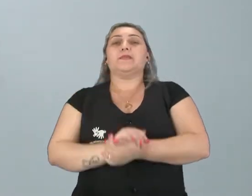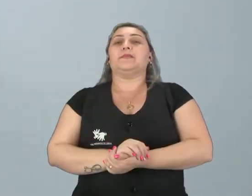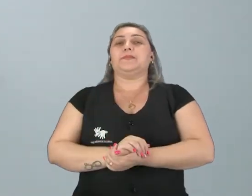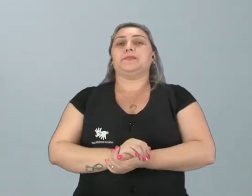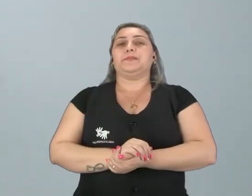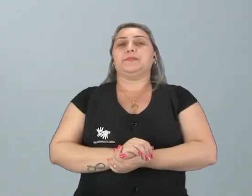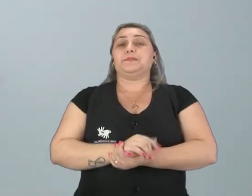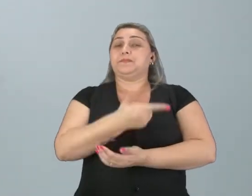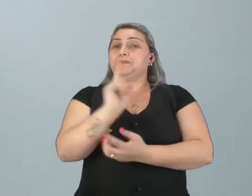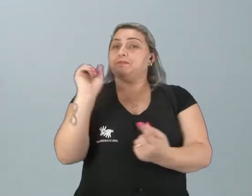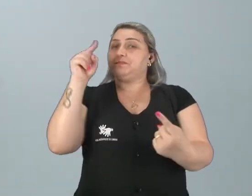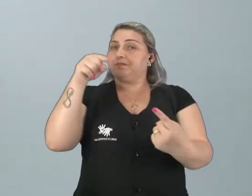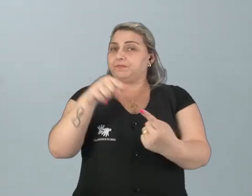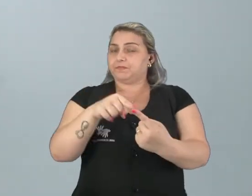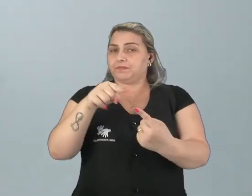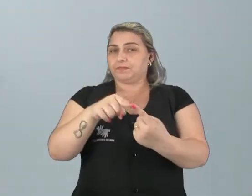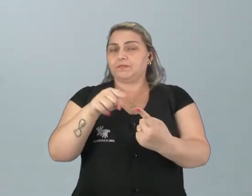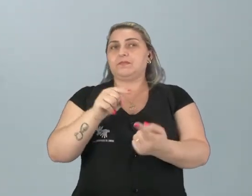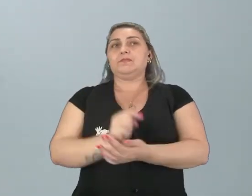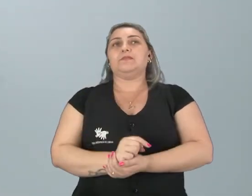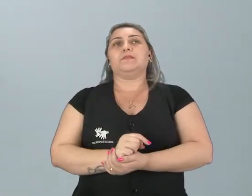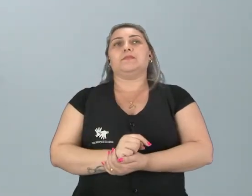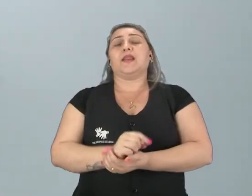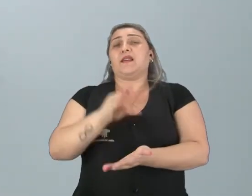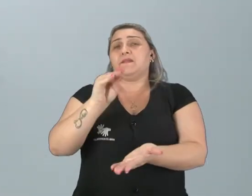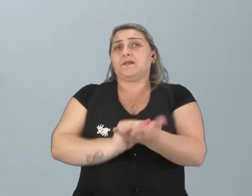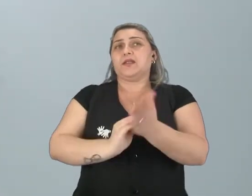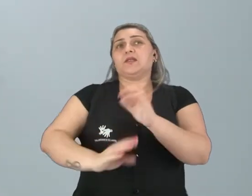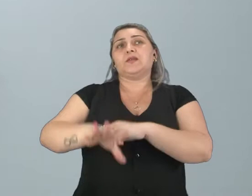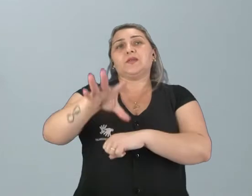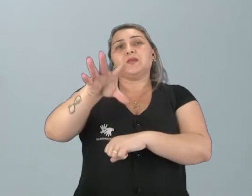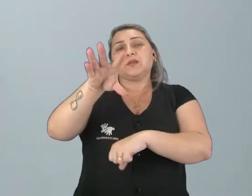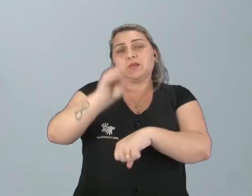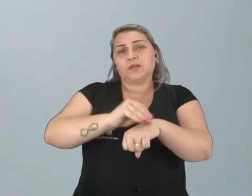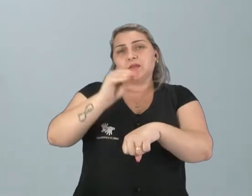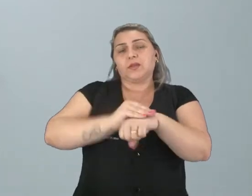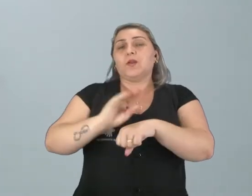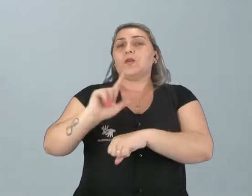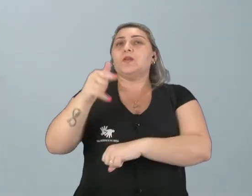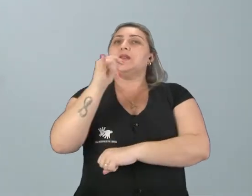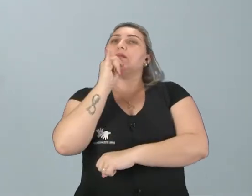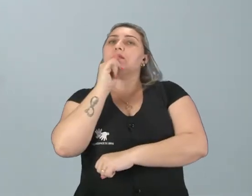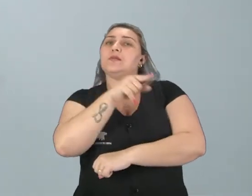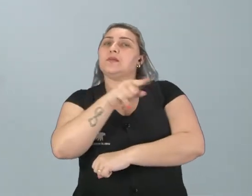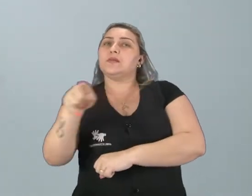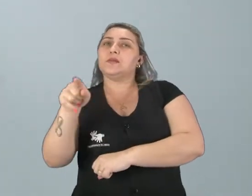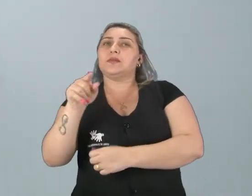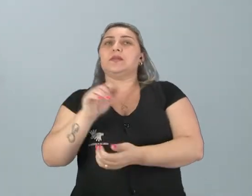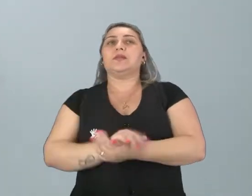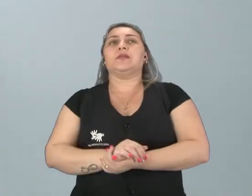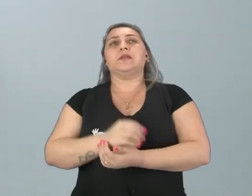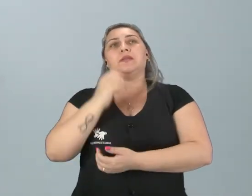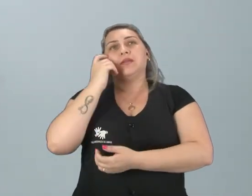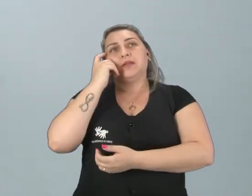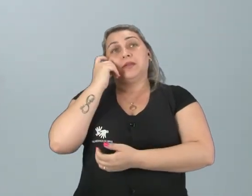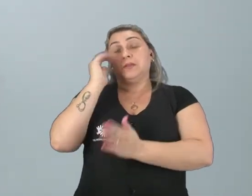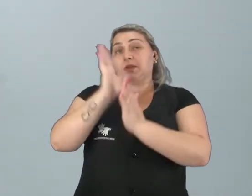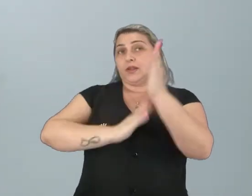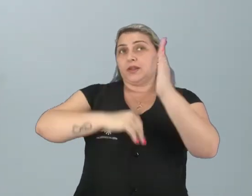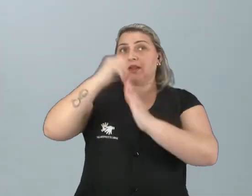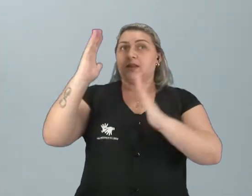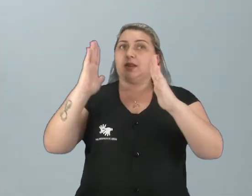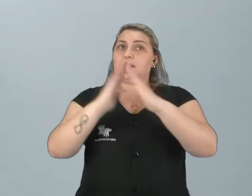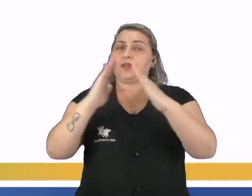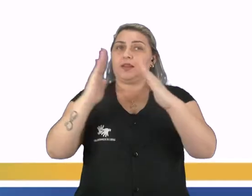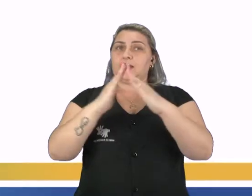não intencional. Esse é o vício de linguagem pleonasmo. Outros exemplos para vocês de pleonasmo.